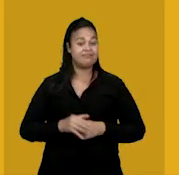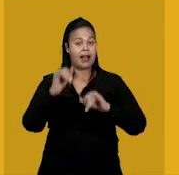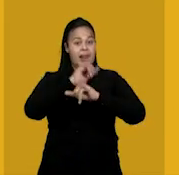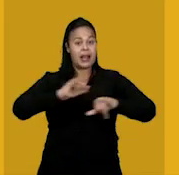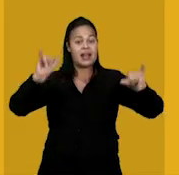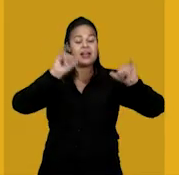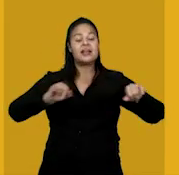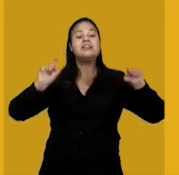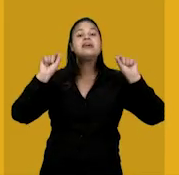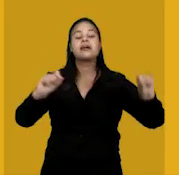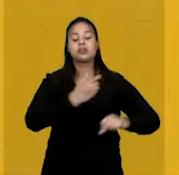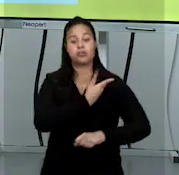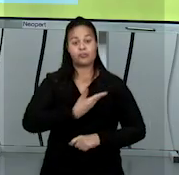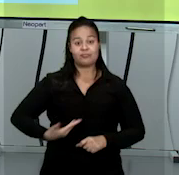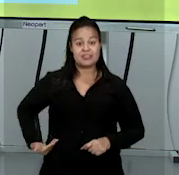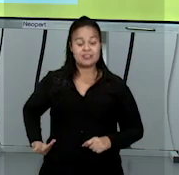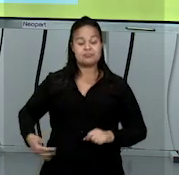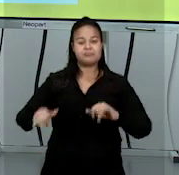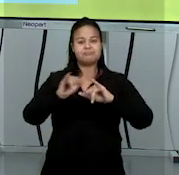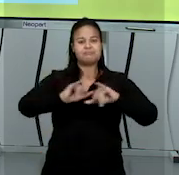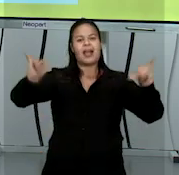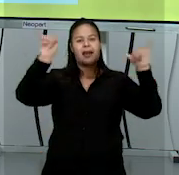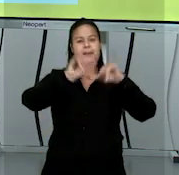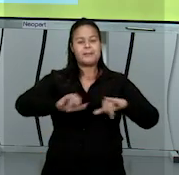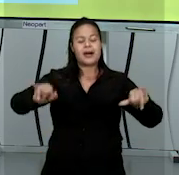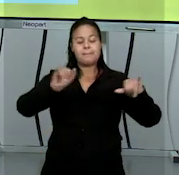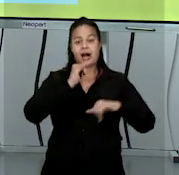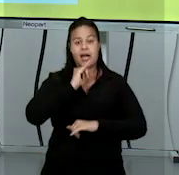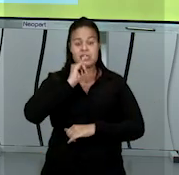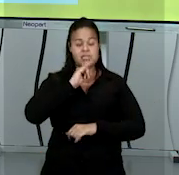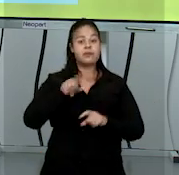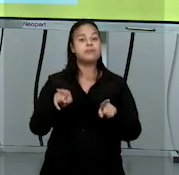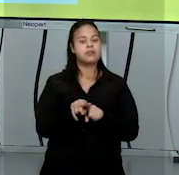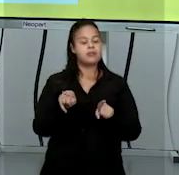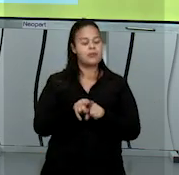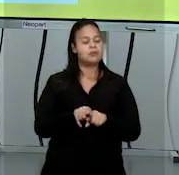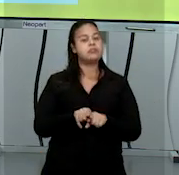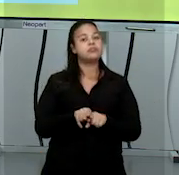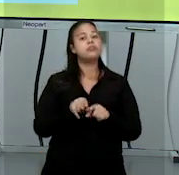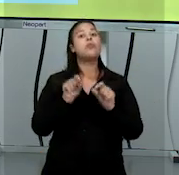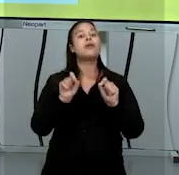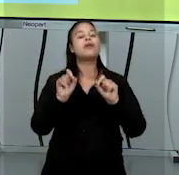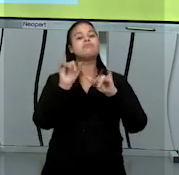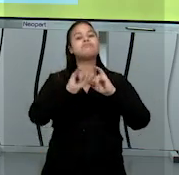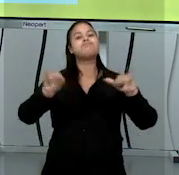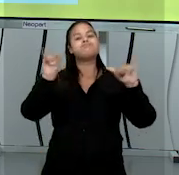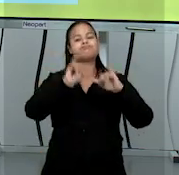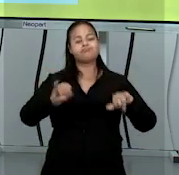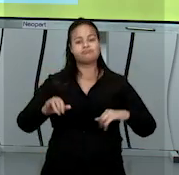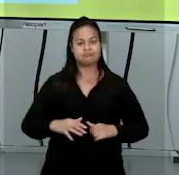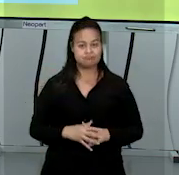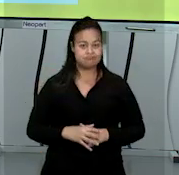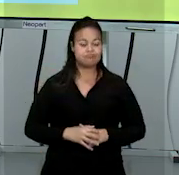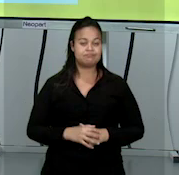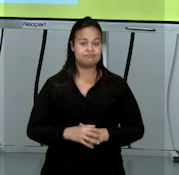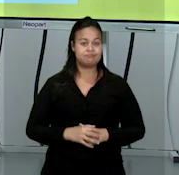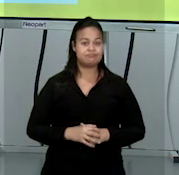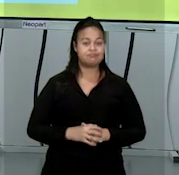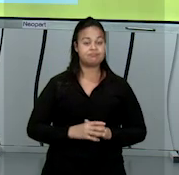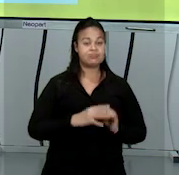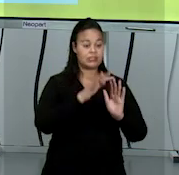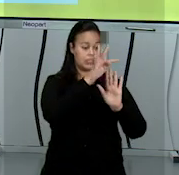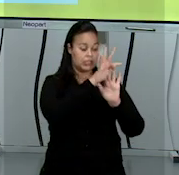outubro. Também é uma publicidade para divulgar algo importante, a vacinação de crianças e